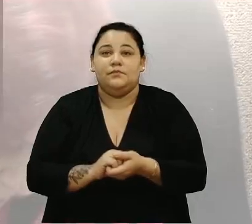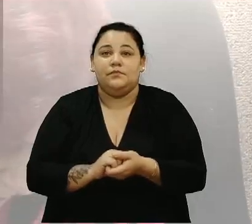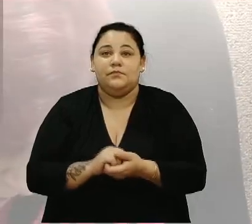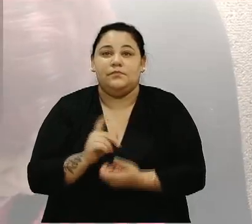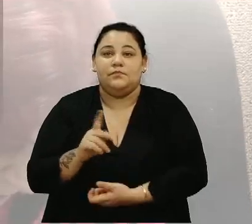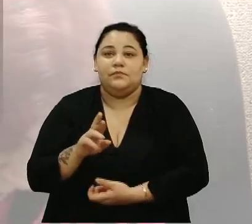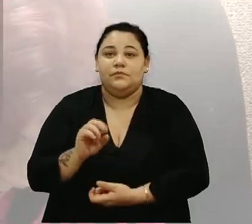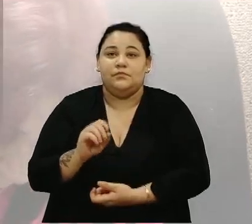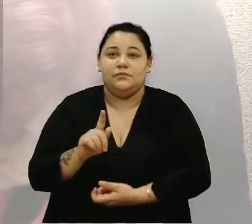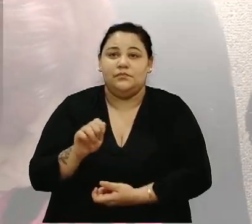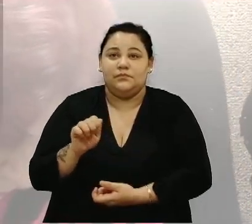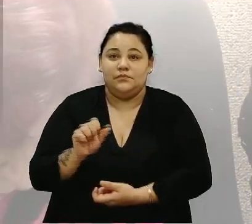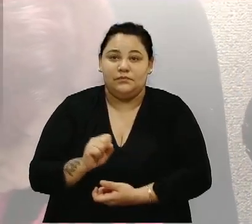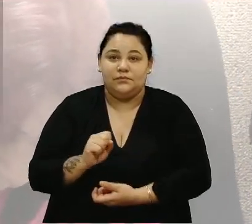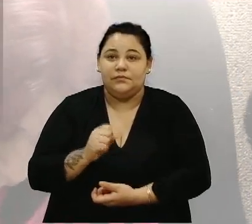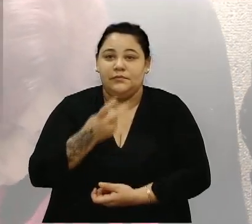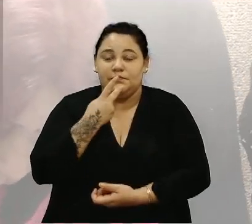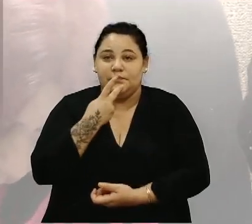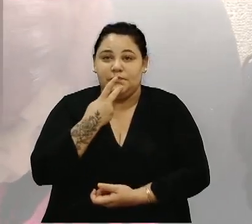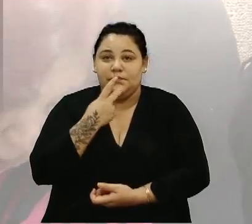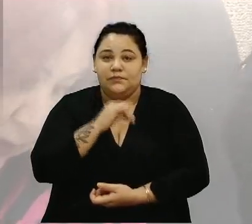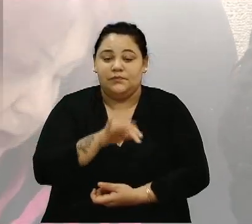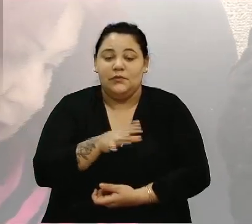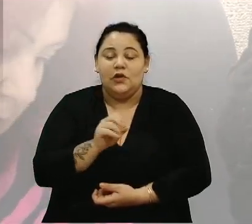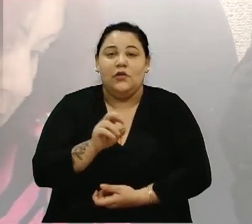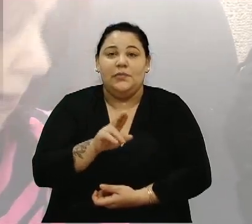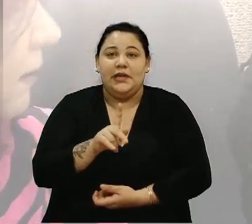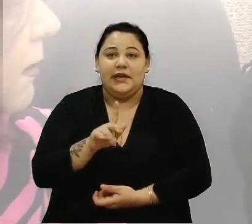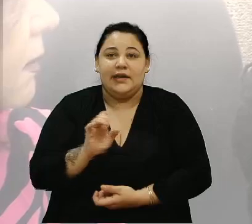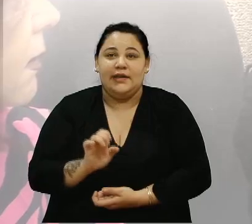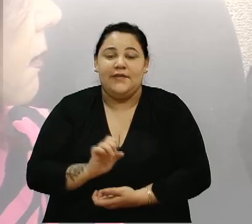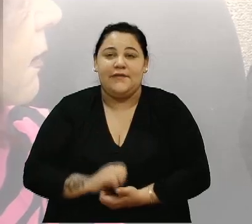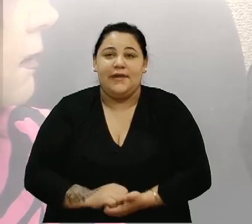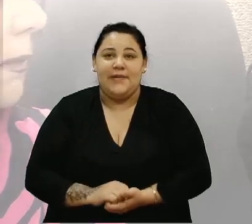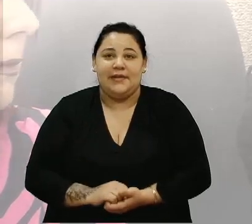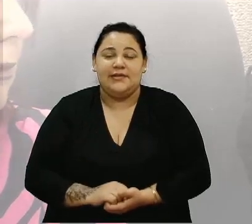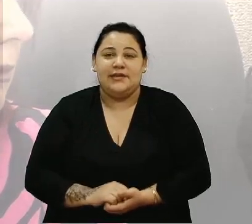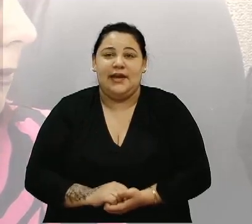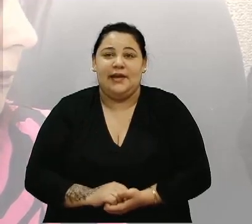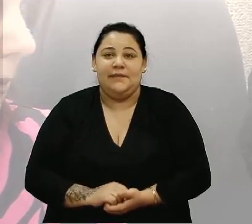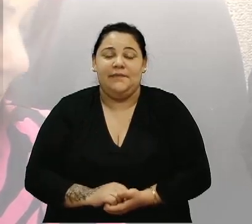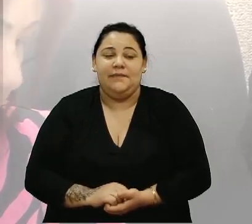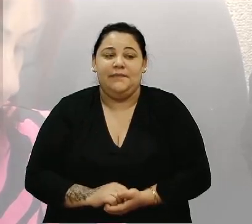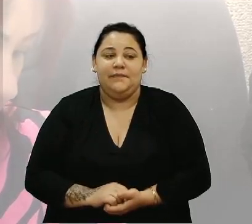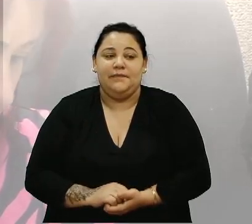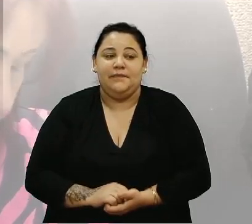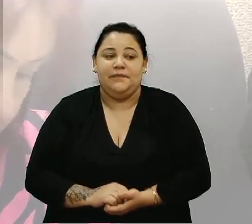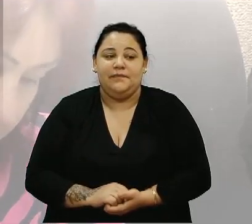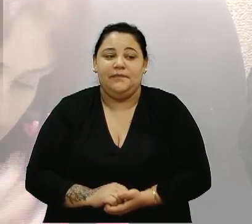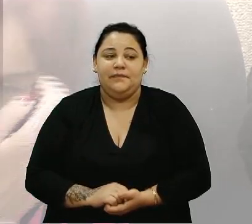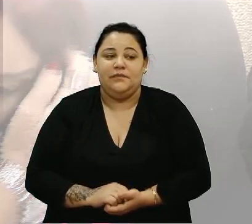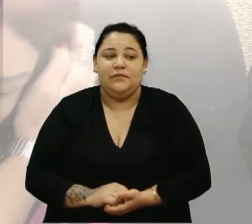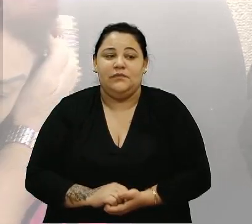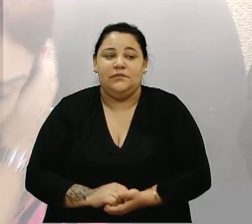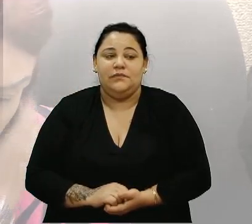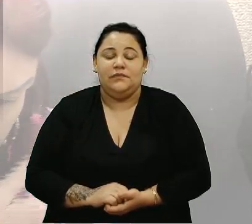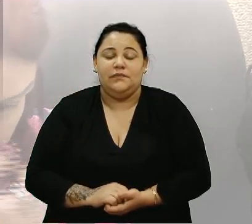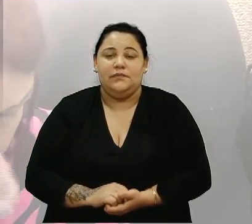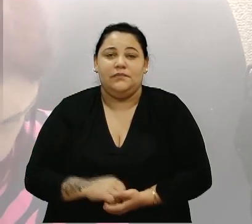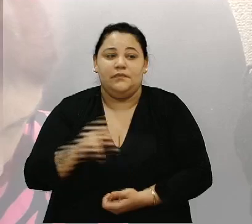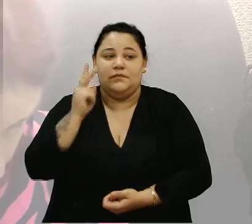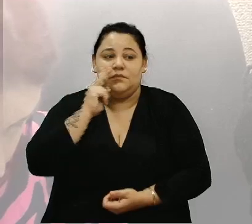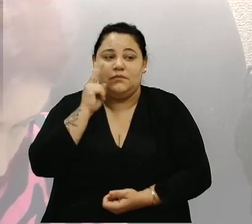Progás e falava no seu Jorge e na dona Rose, eu lembro do seu Jorge